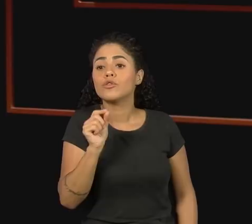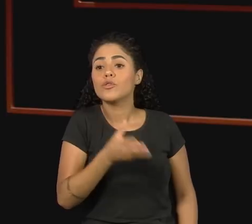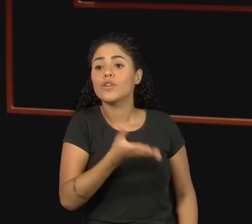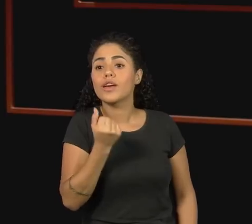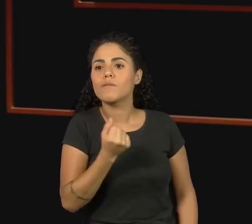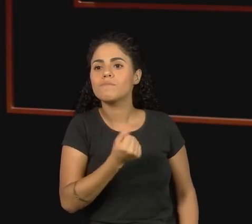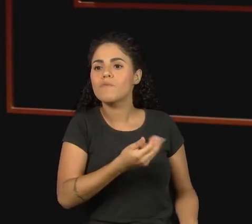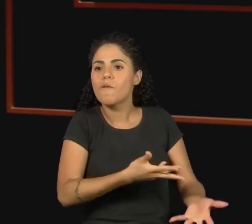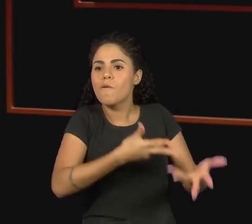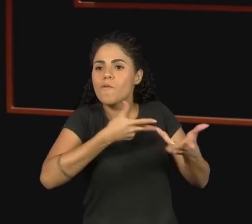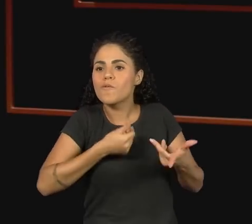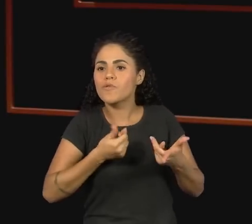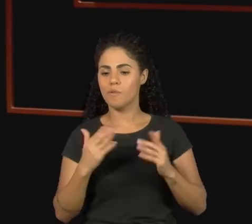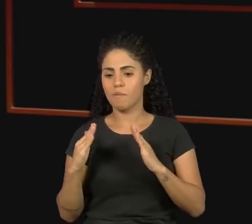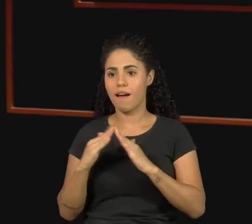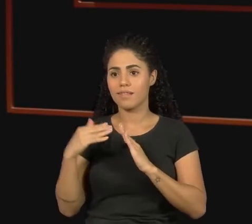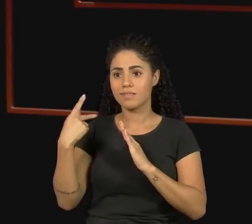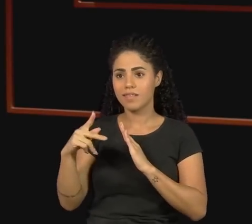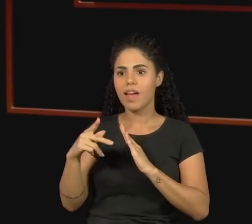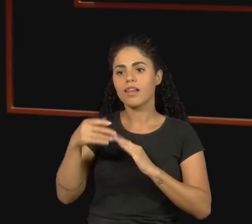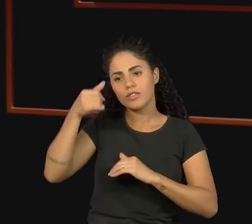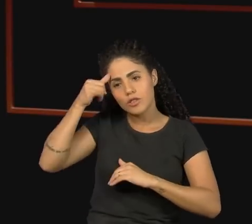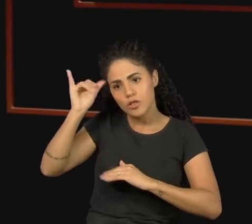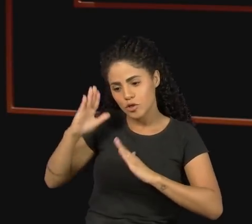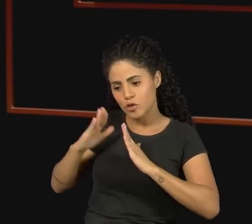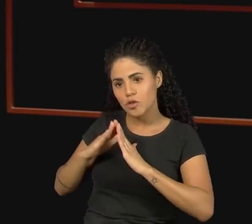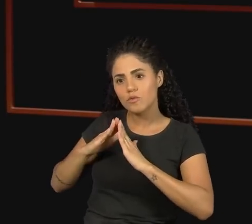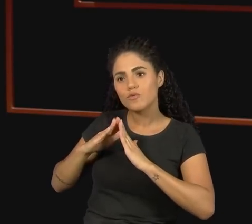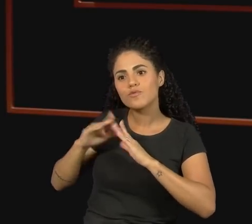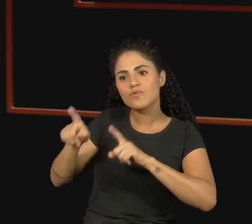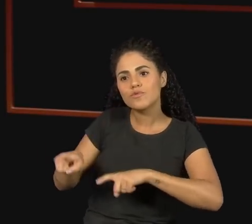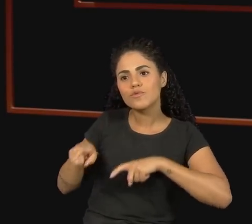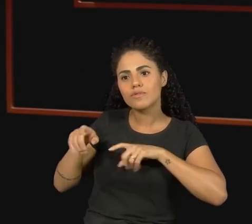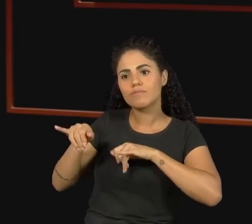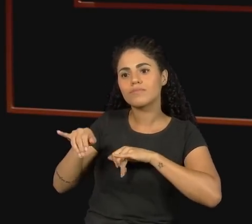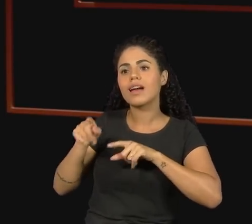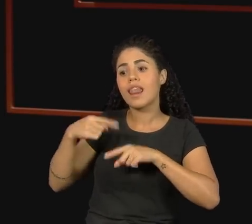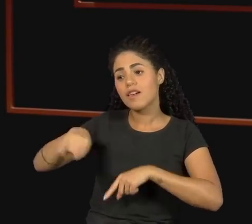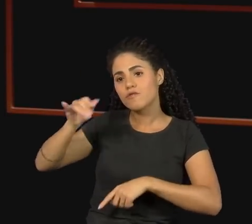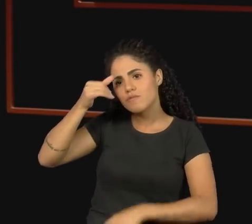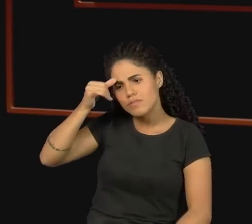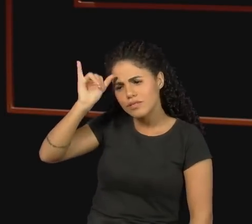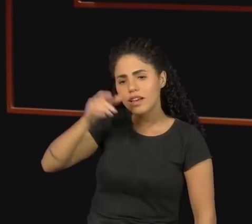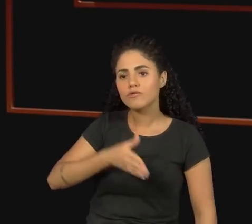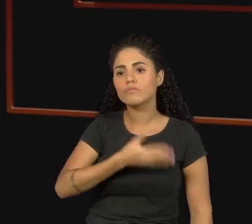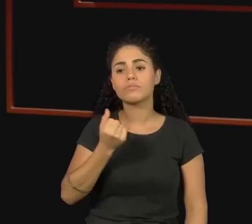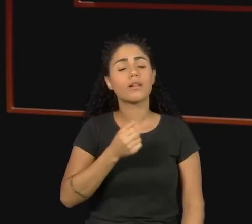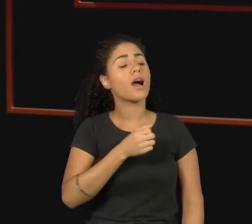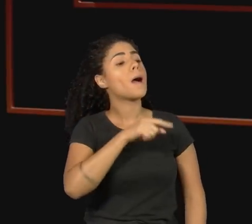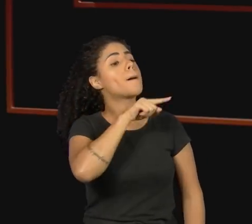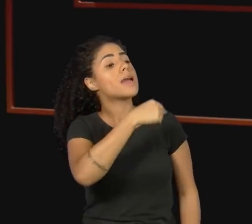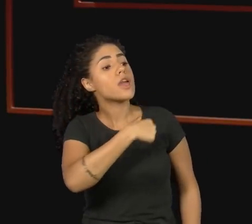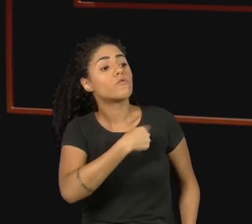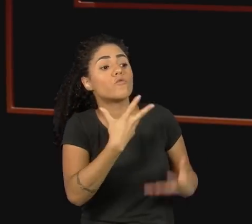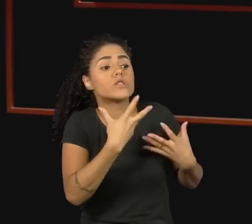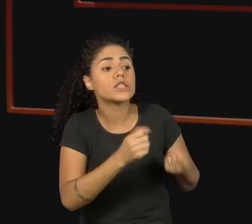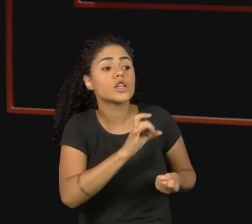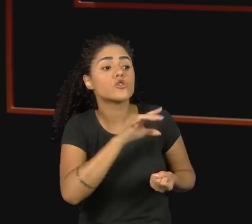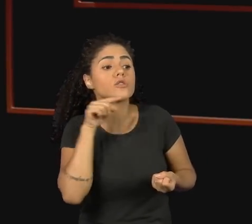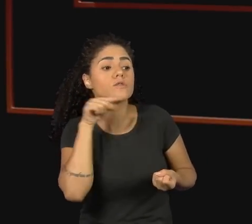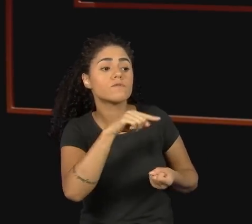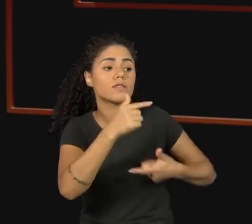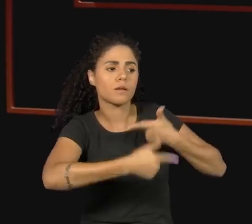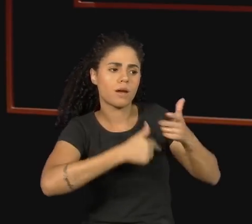lá para o sítio. Ela tem um sítio na serra, subimos para o sítio. Eu falei assim, eu só vou se a gente